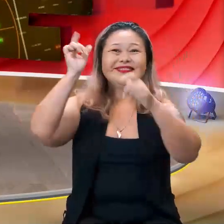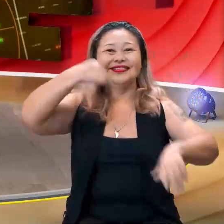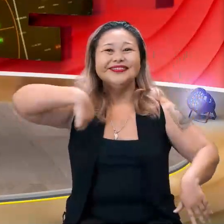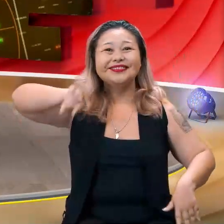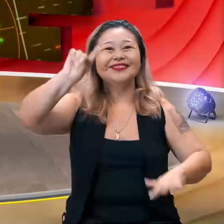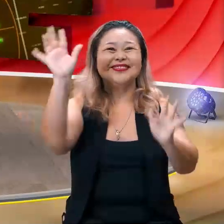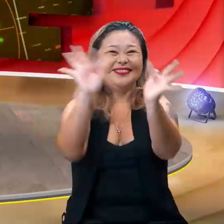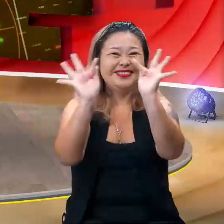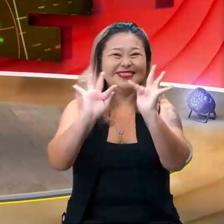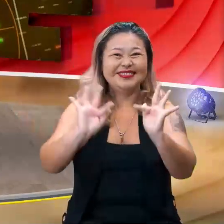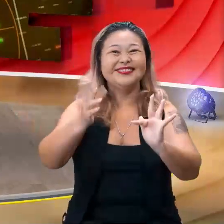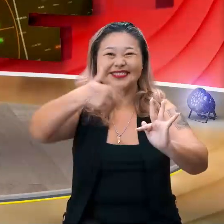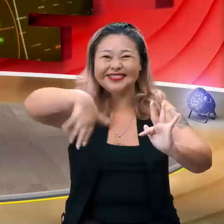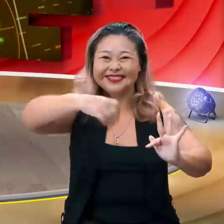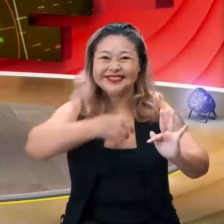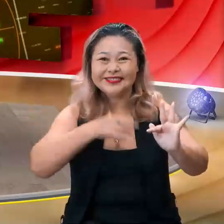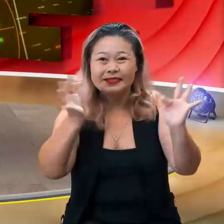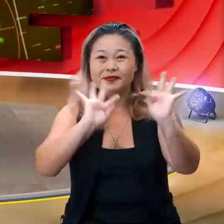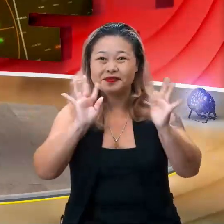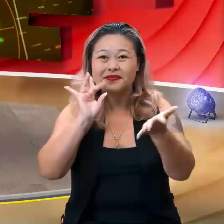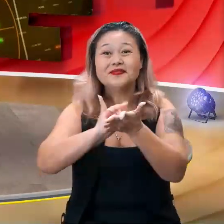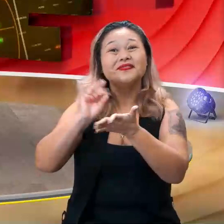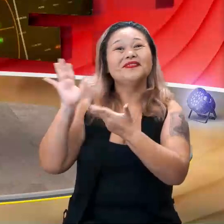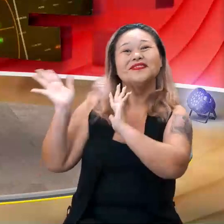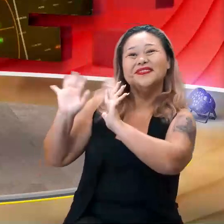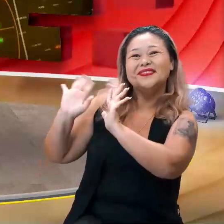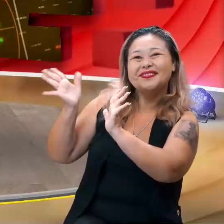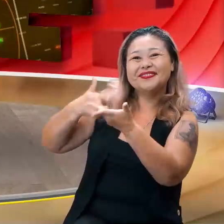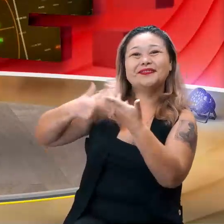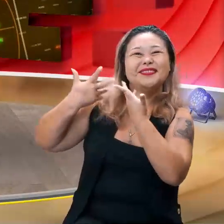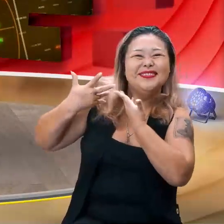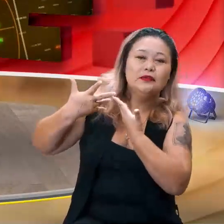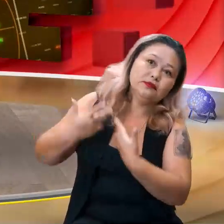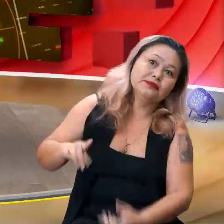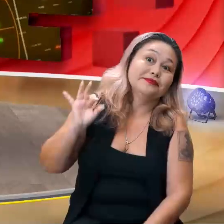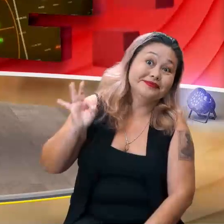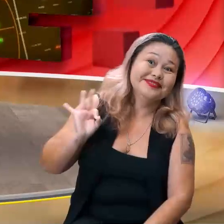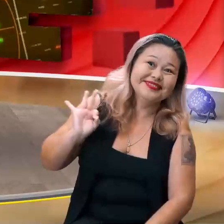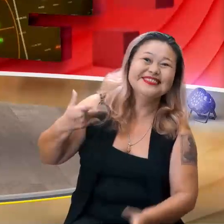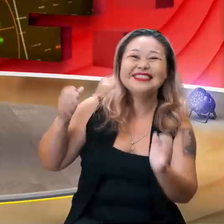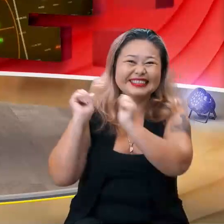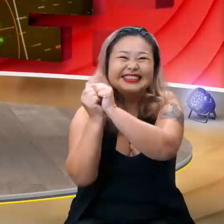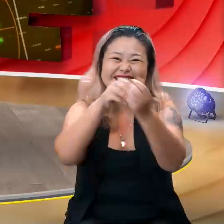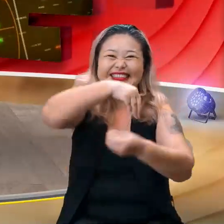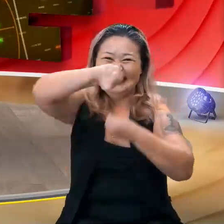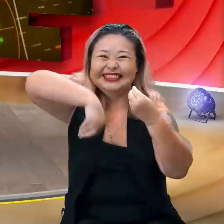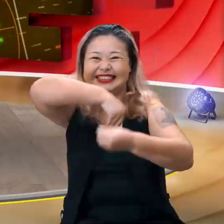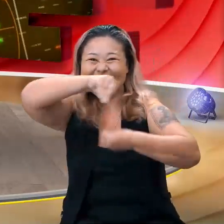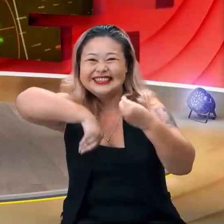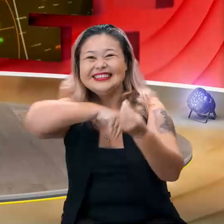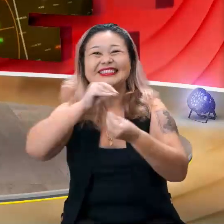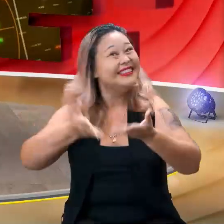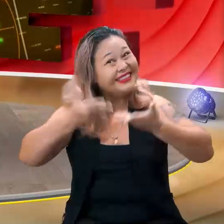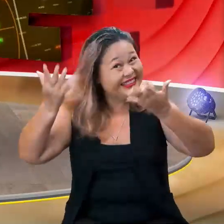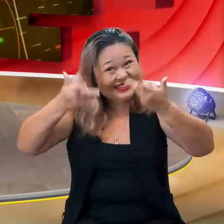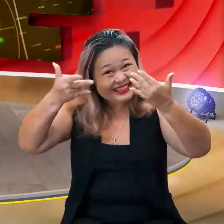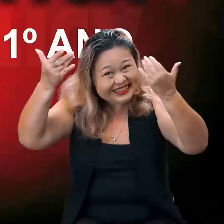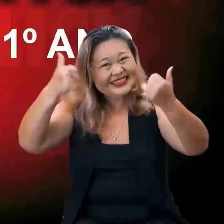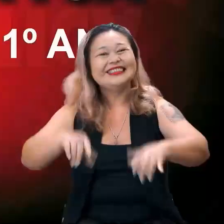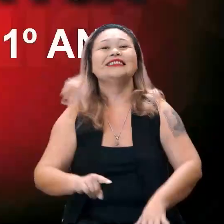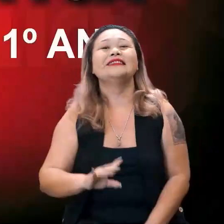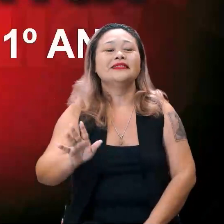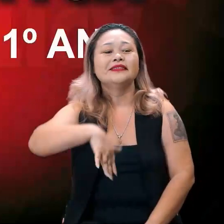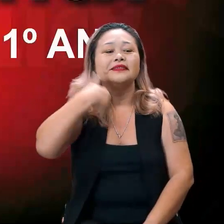felizes, não é verdade? E aí, professora Aldelina, incansável aqui com a gente, sempre junto e misturado. Bora animar? Vamos lá, então? Na